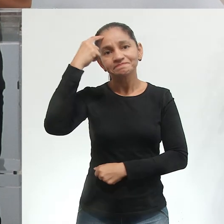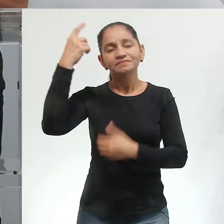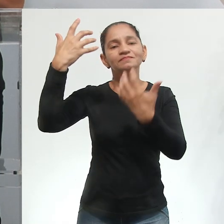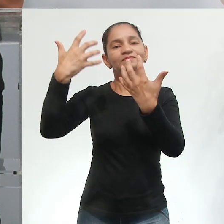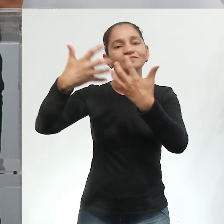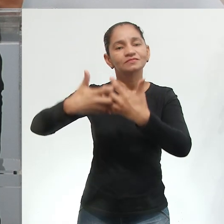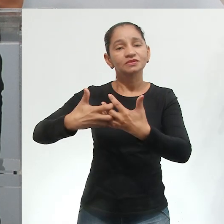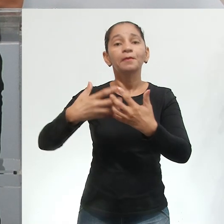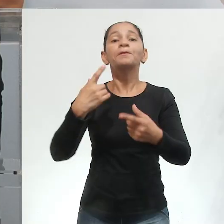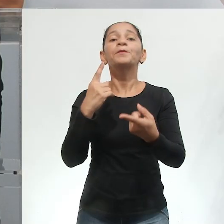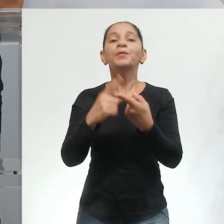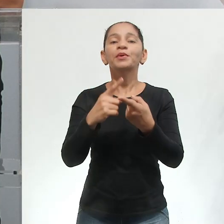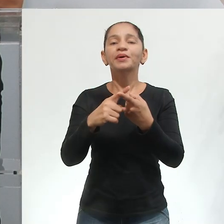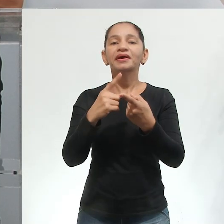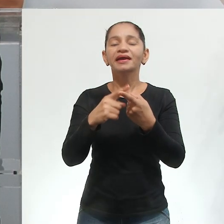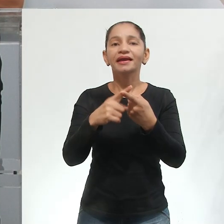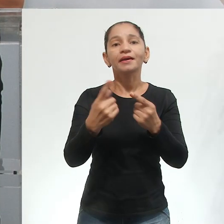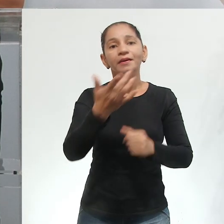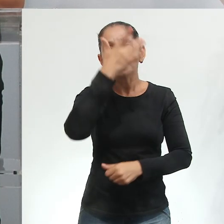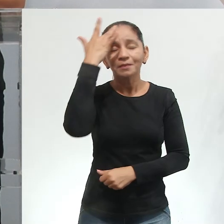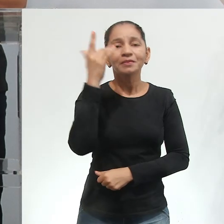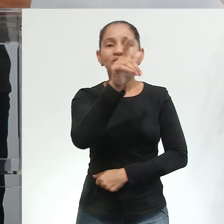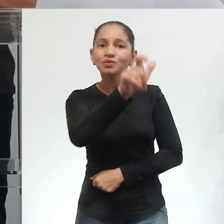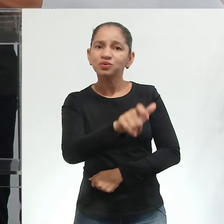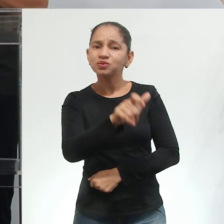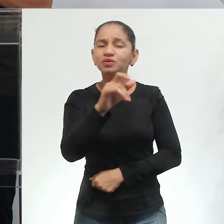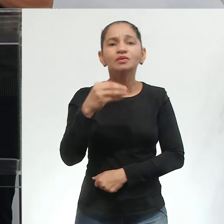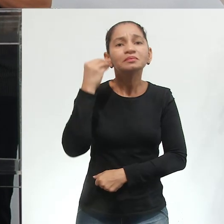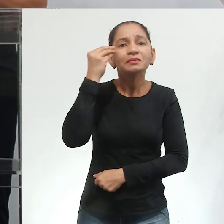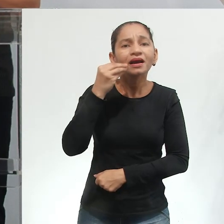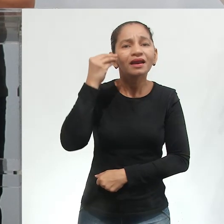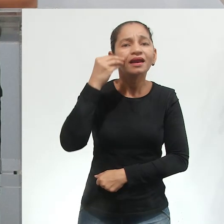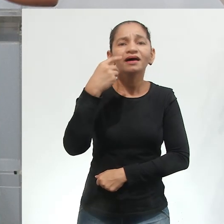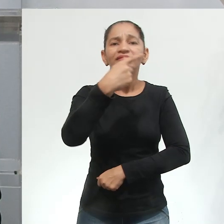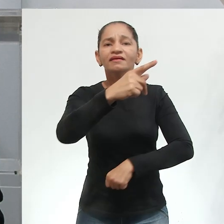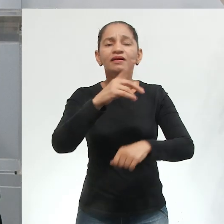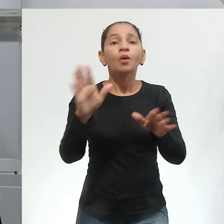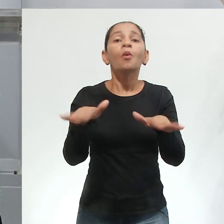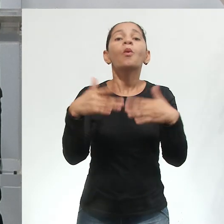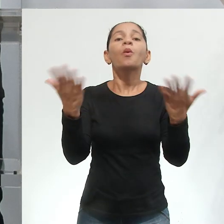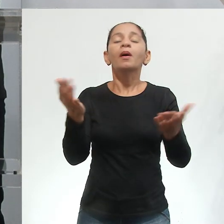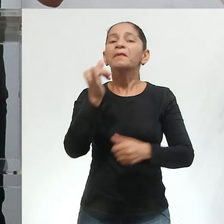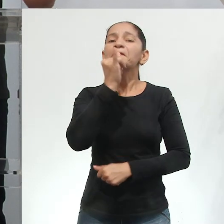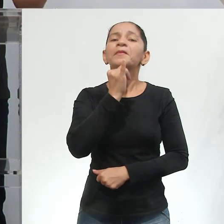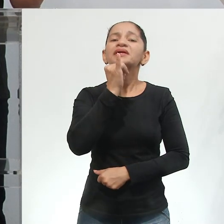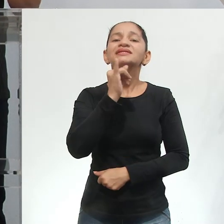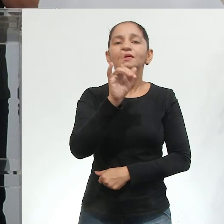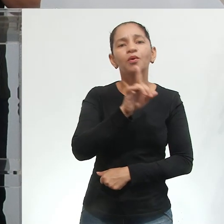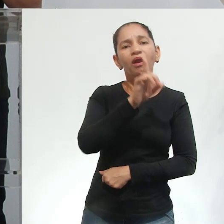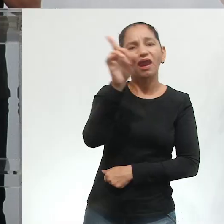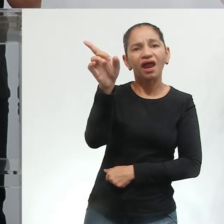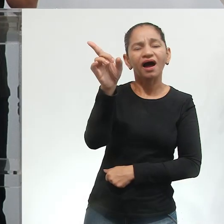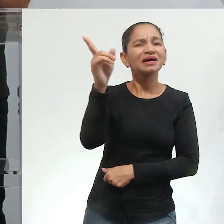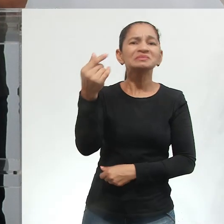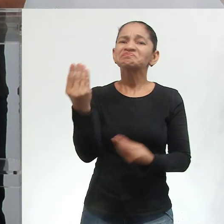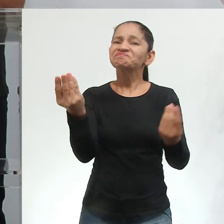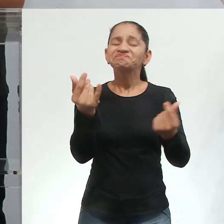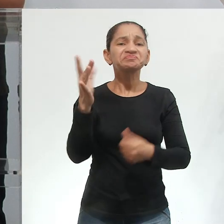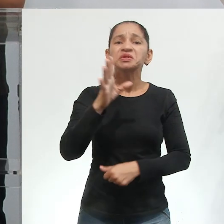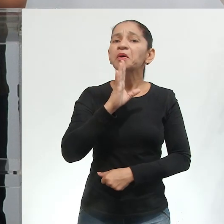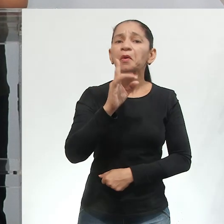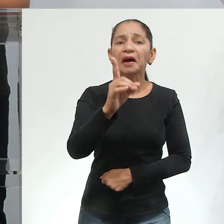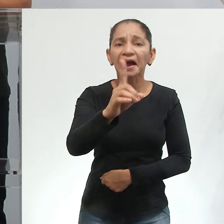pensar que nós estamos ensinando para alguém de um campo específico. Não adianta eu citar um exemplo que não faz parte